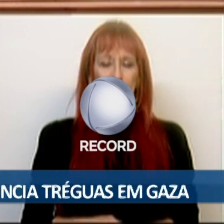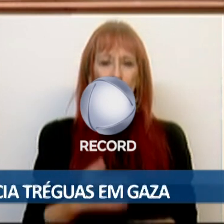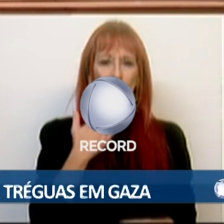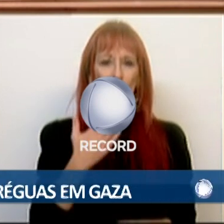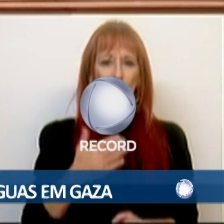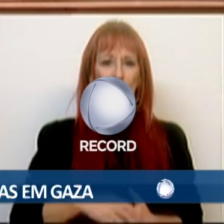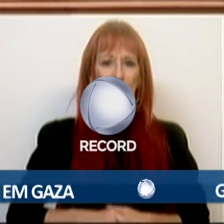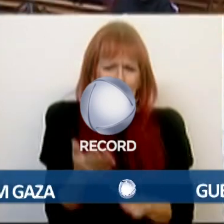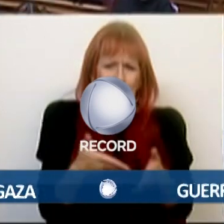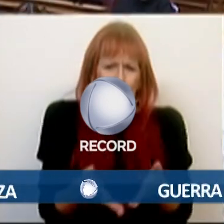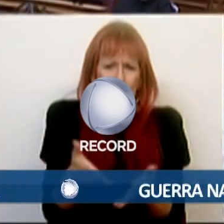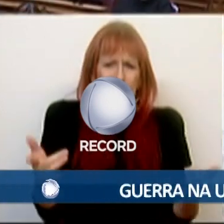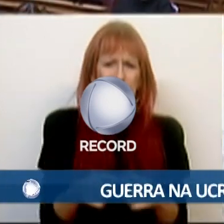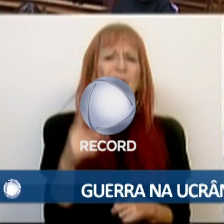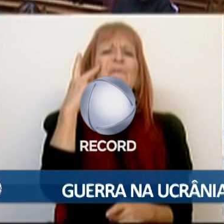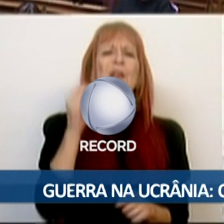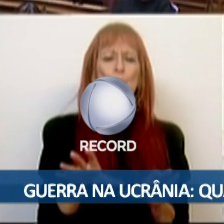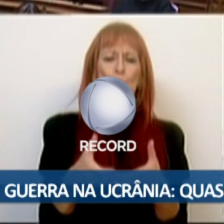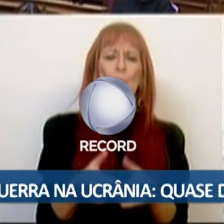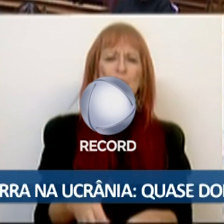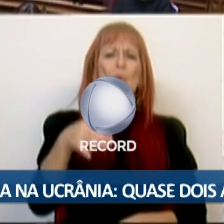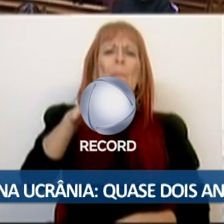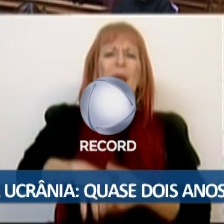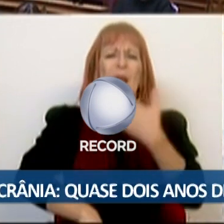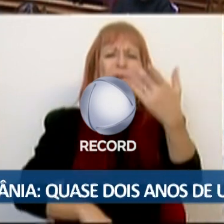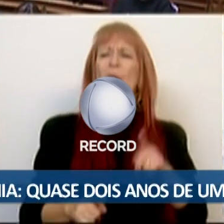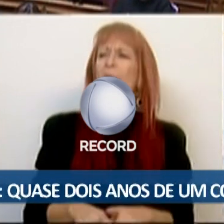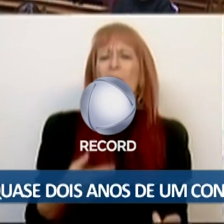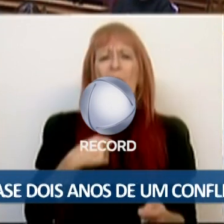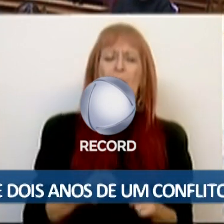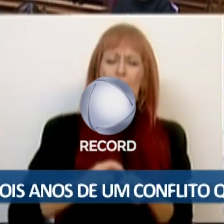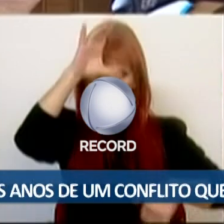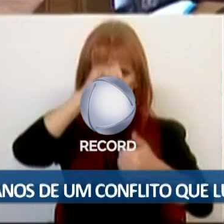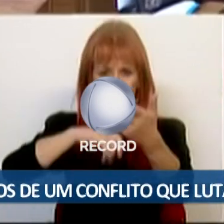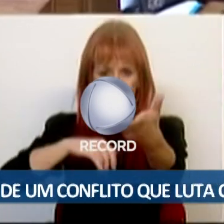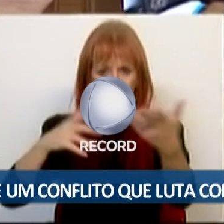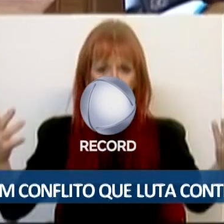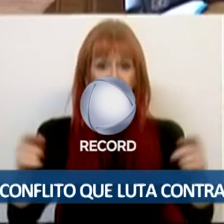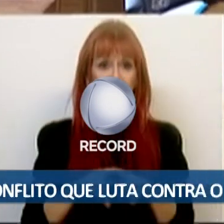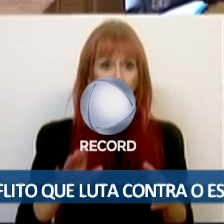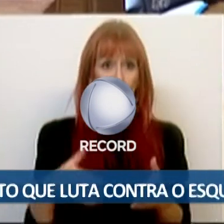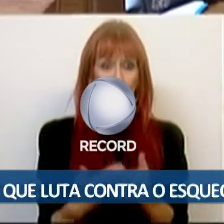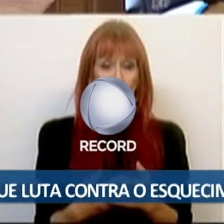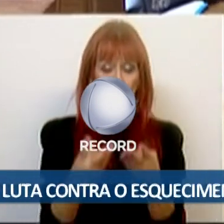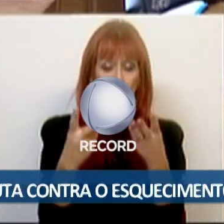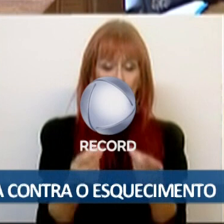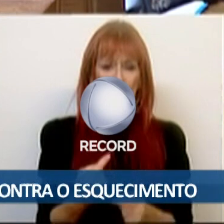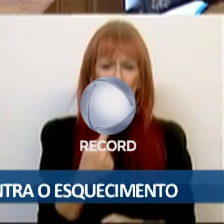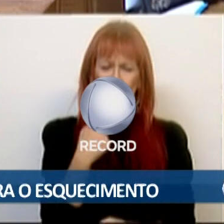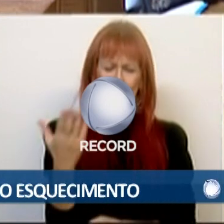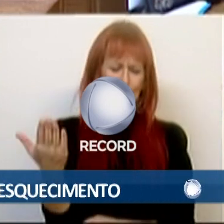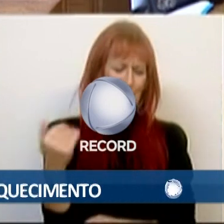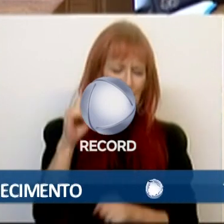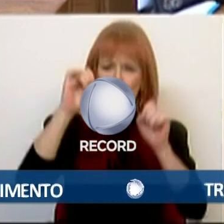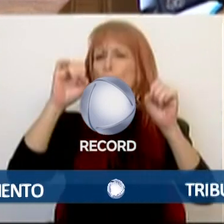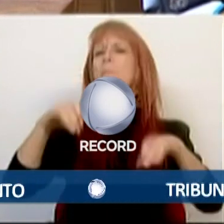últimos anos, concluindo que não constam no documento para 2024. Esta proposta de orçamento está muito longe do